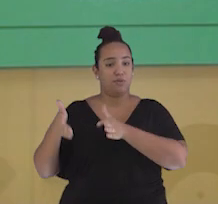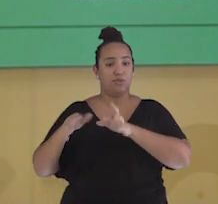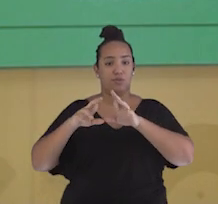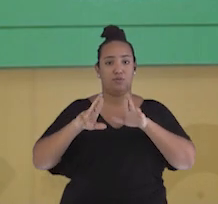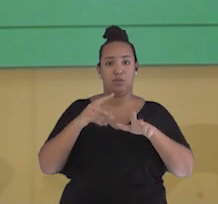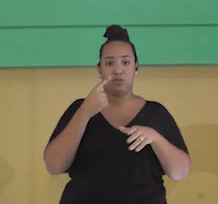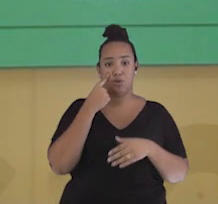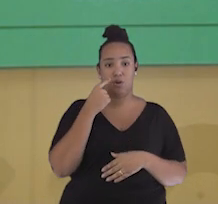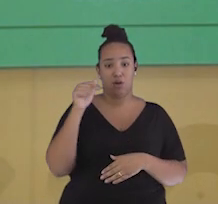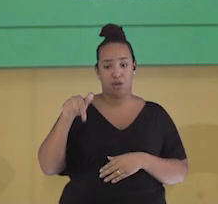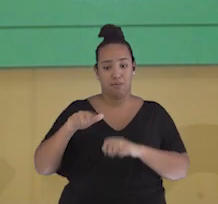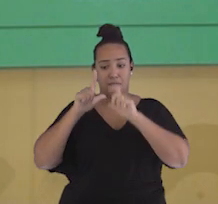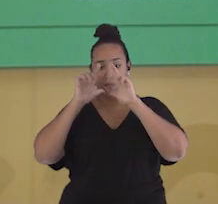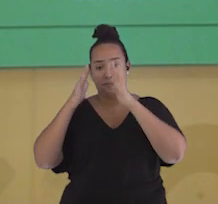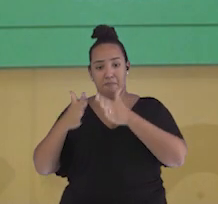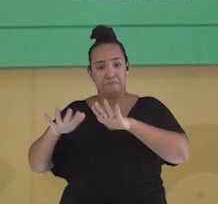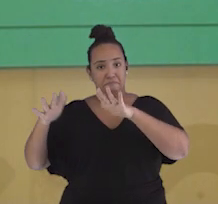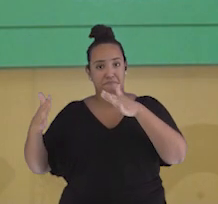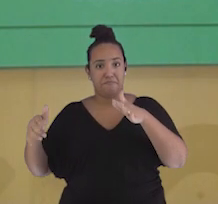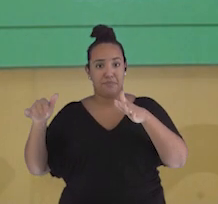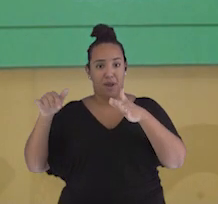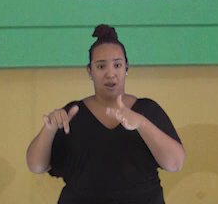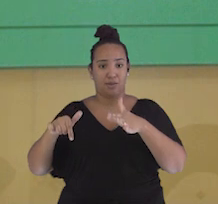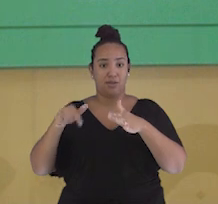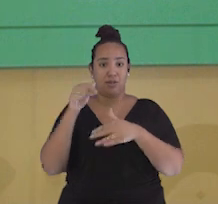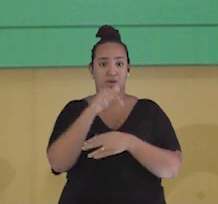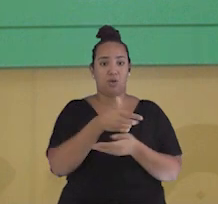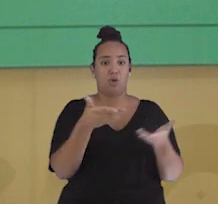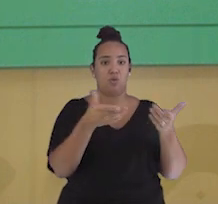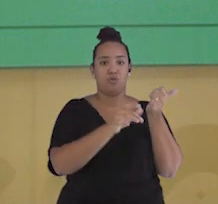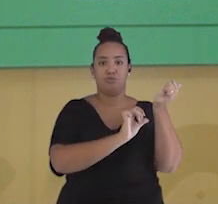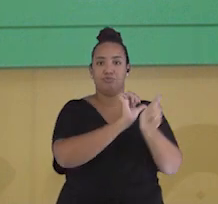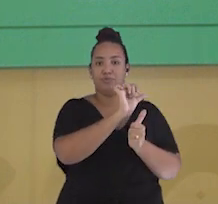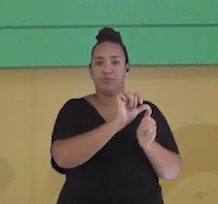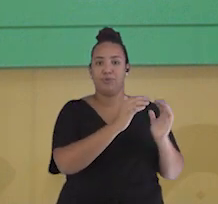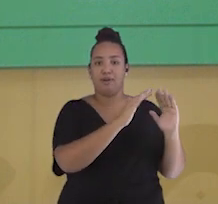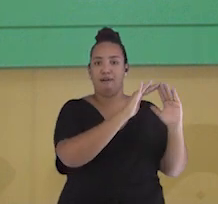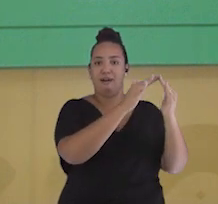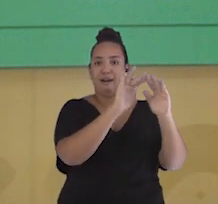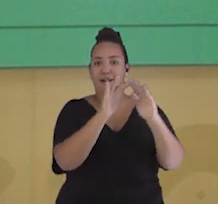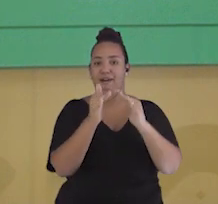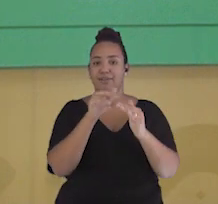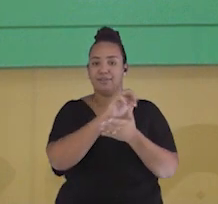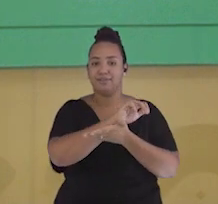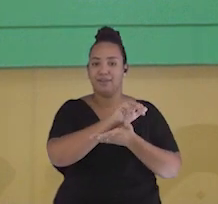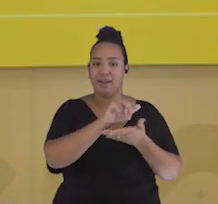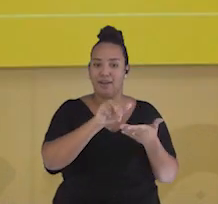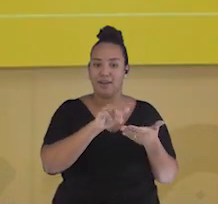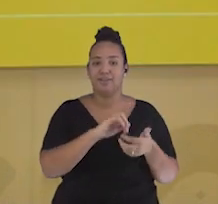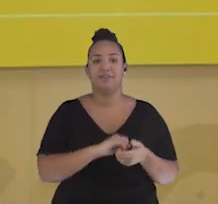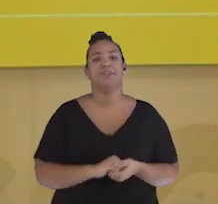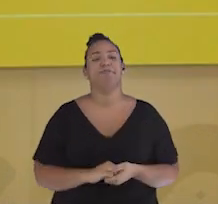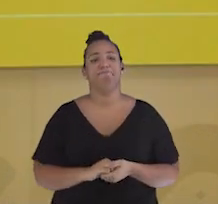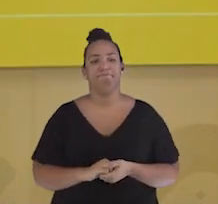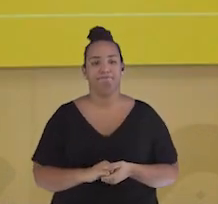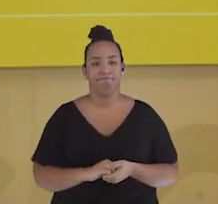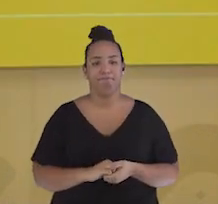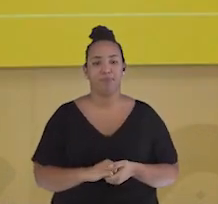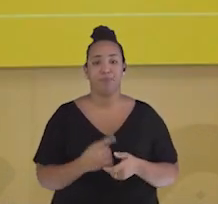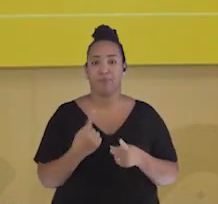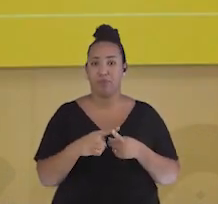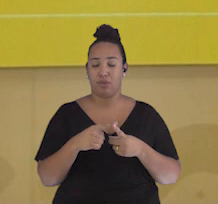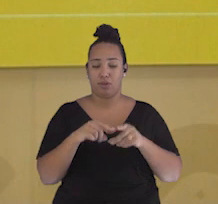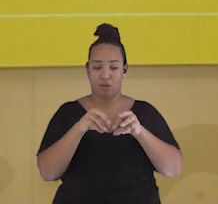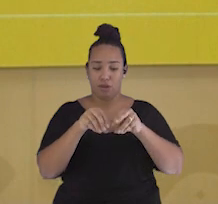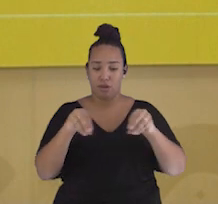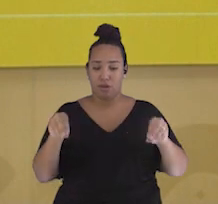Construções gigantescas que cresceram após o aterramento feito neste local. Quanta coisa mudou, não é mesmo?